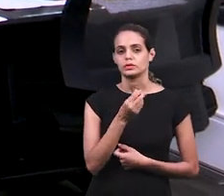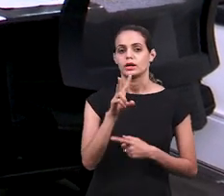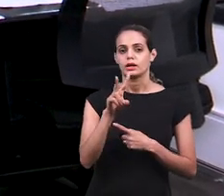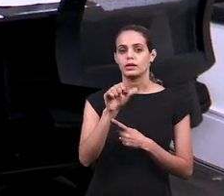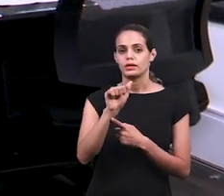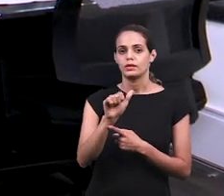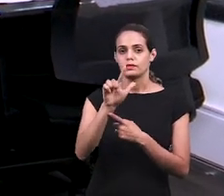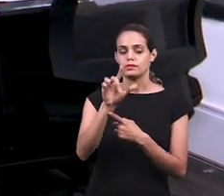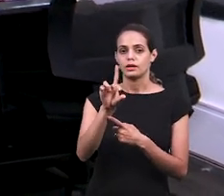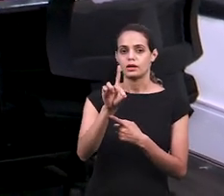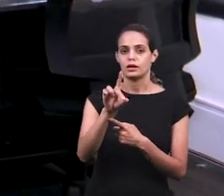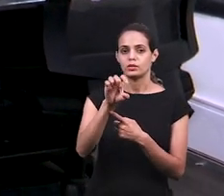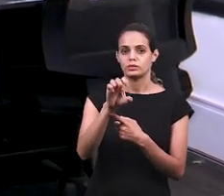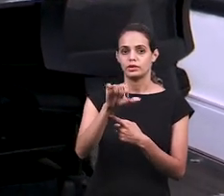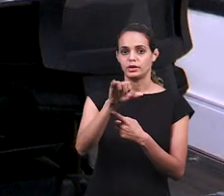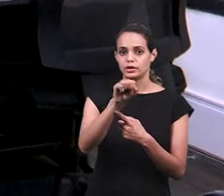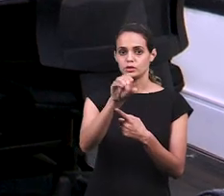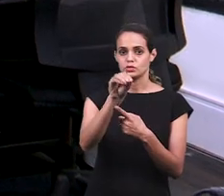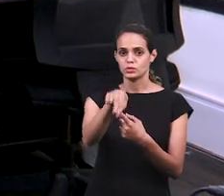irmão Valdeilson.